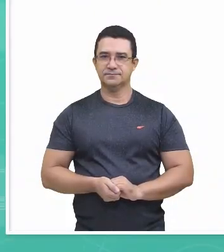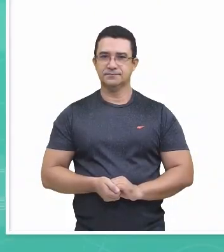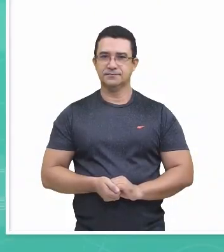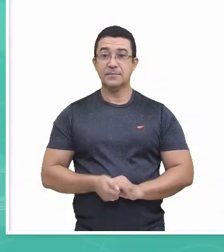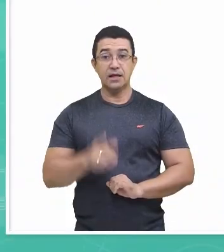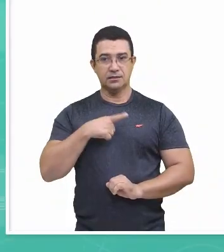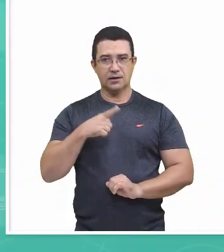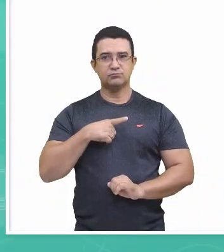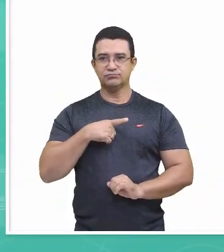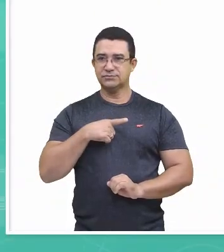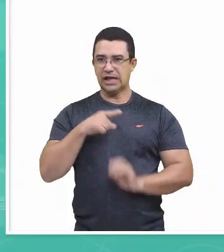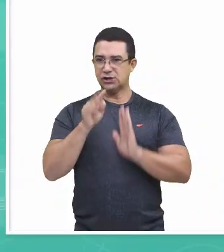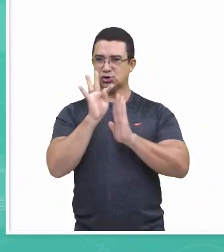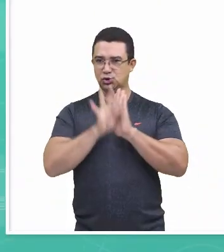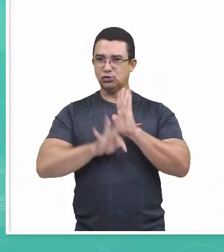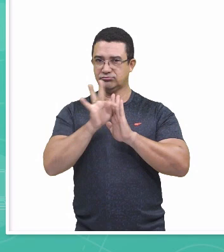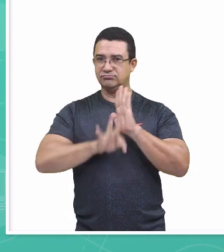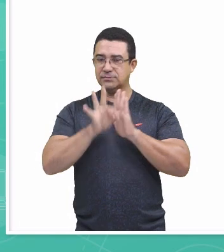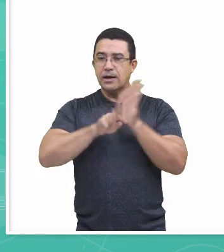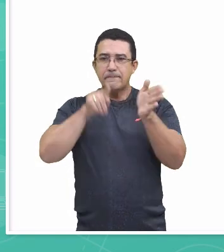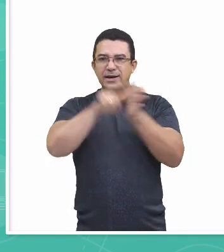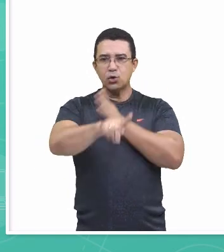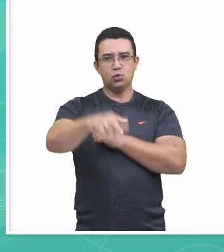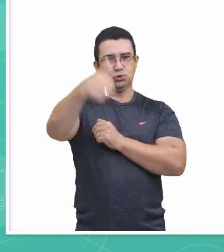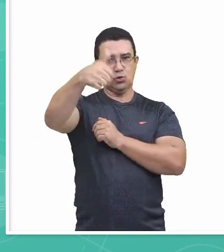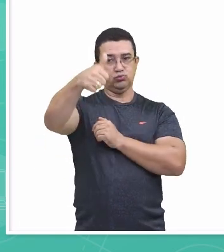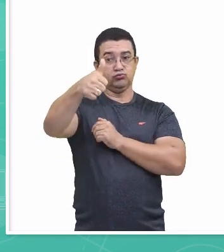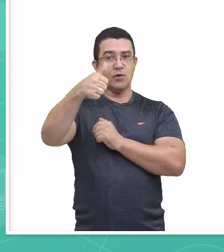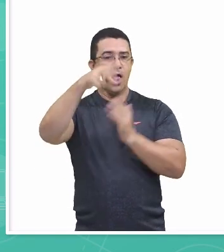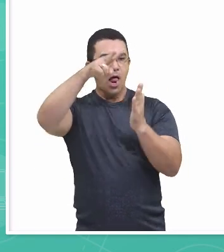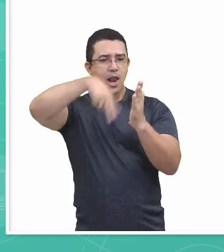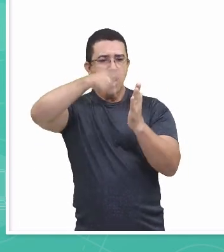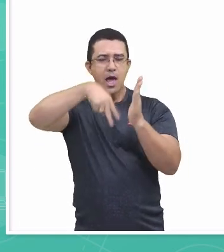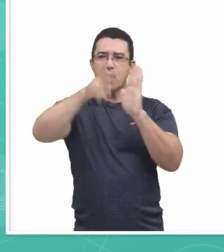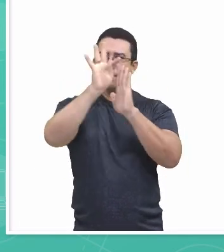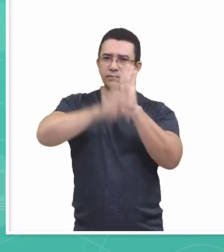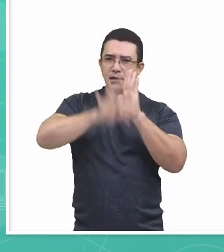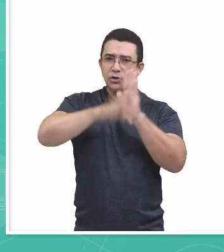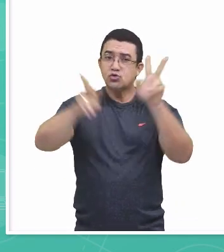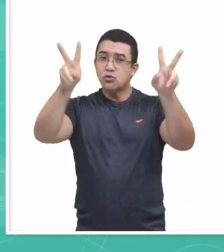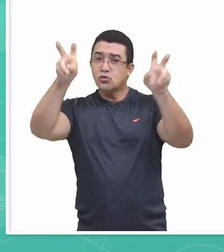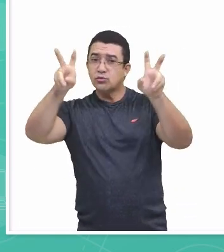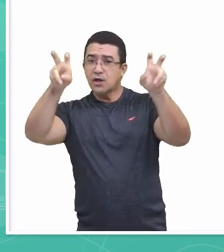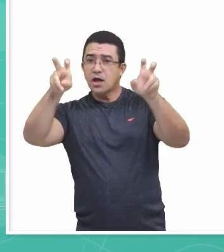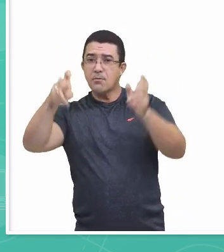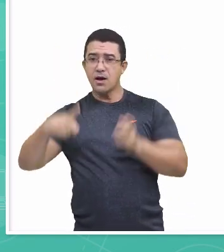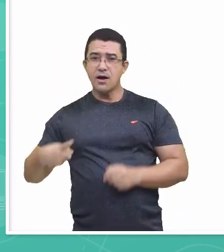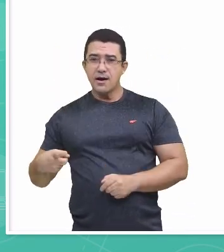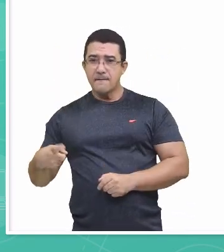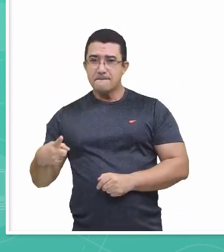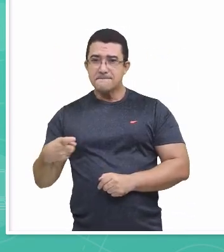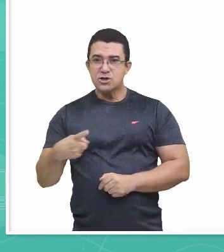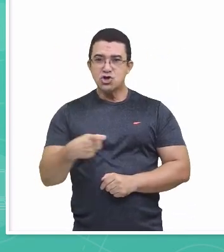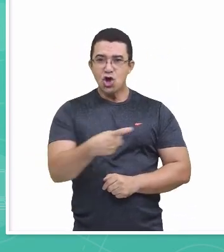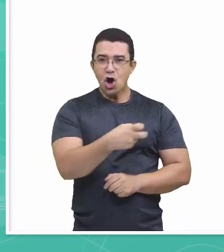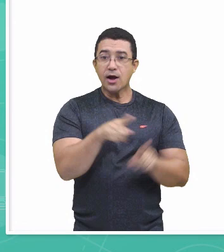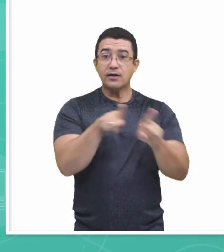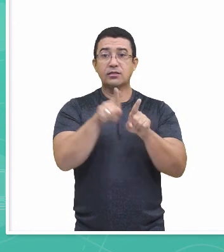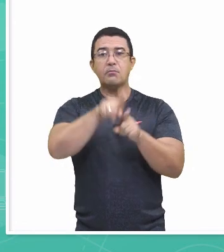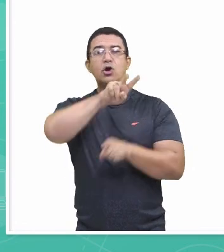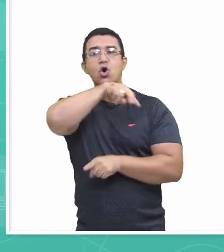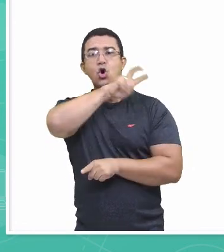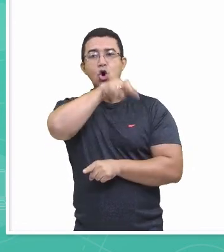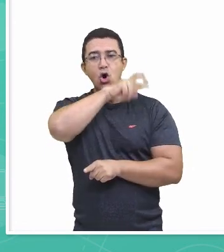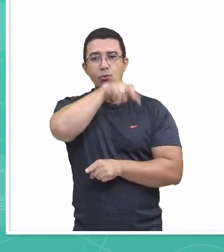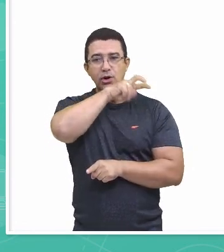Temos um texto. Olha só, questão 1. Você vai ler esse texto que chama-se A Minhoca e a Serpente. Muito bem, olha